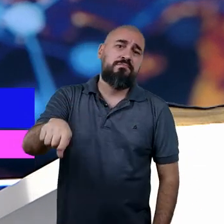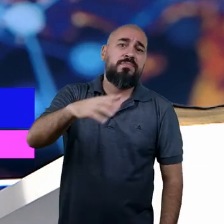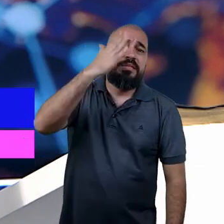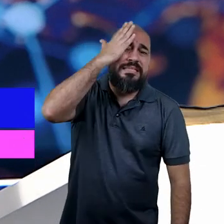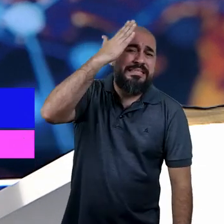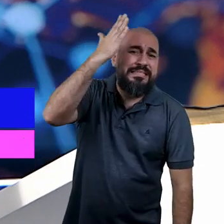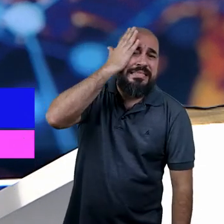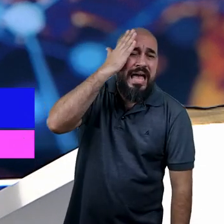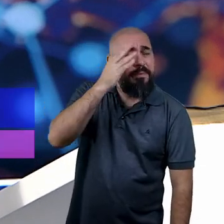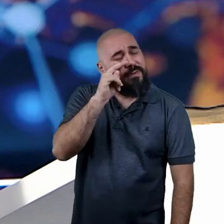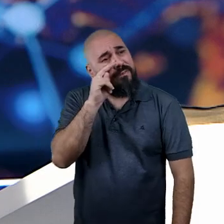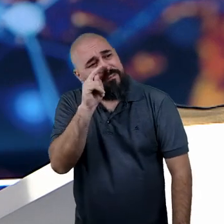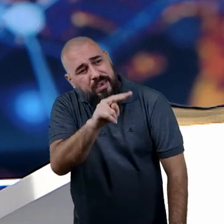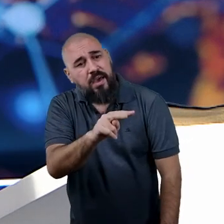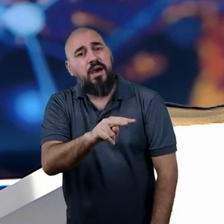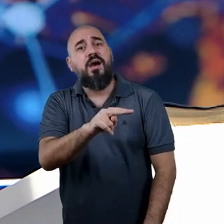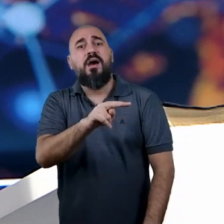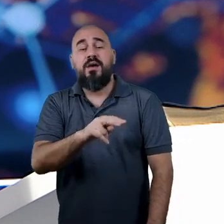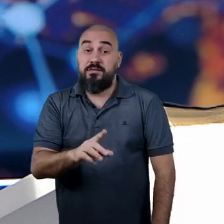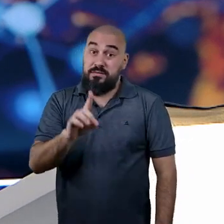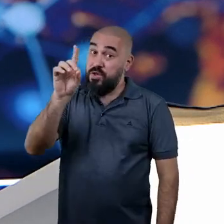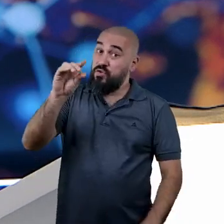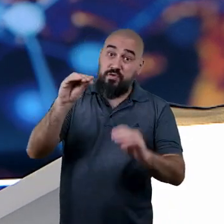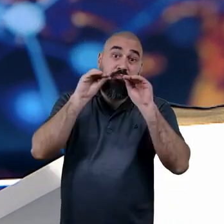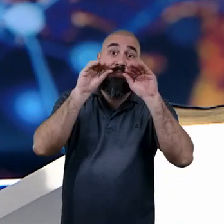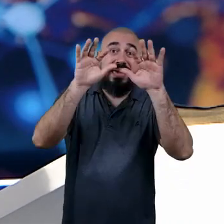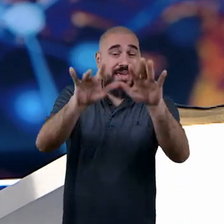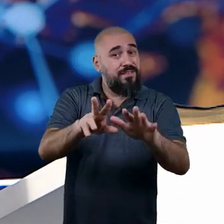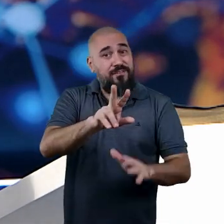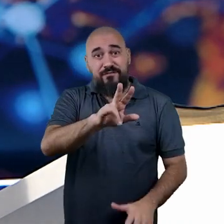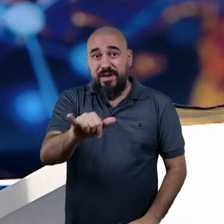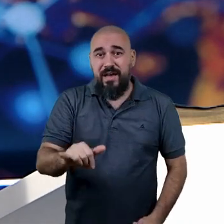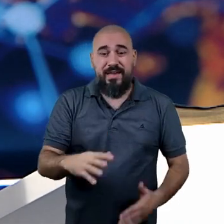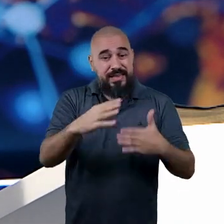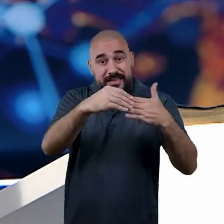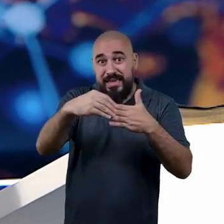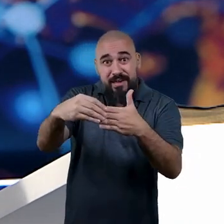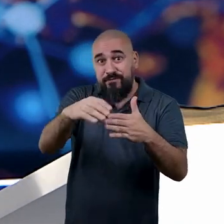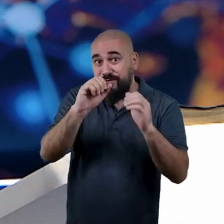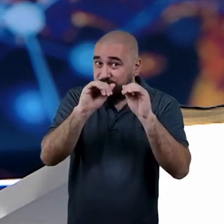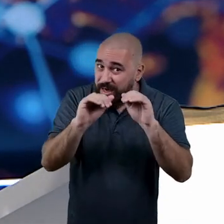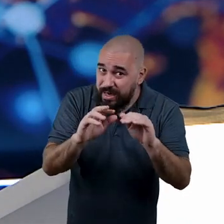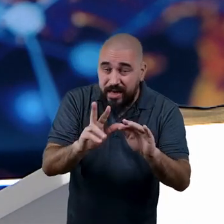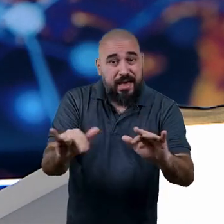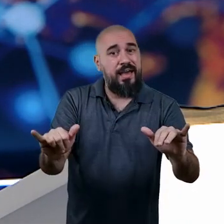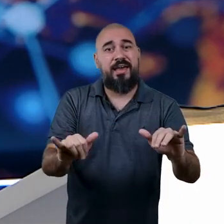aliança. Ele vai voltar. Jesus Cristo disse que voltaria, e nós